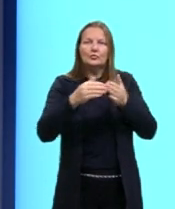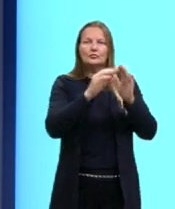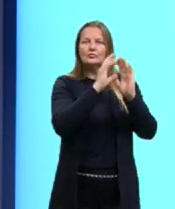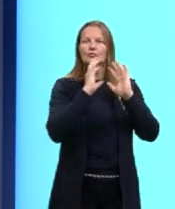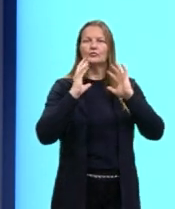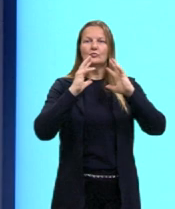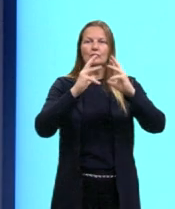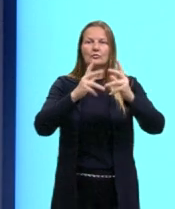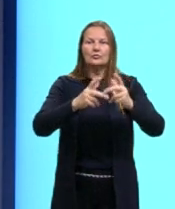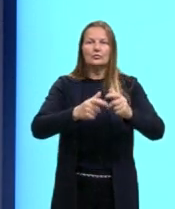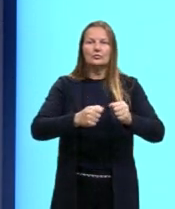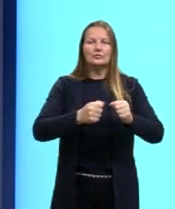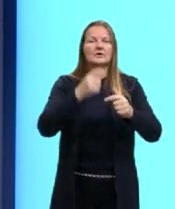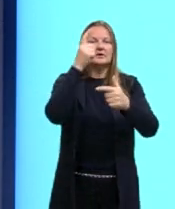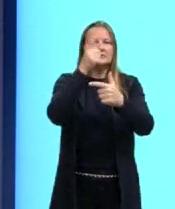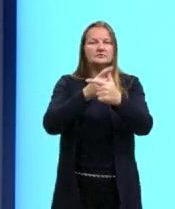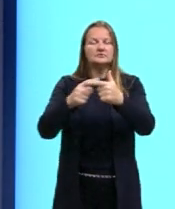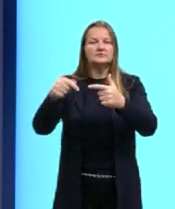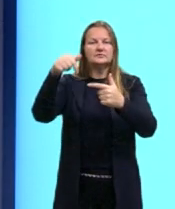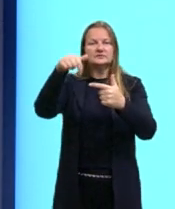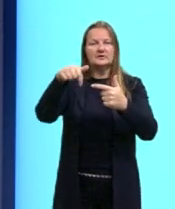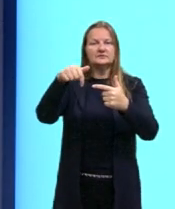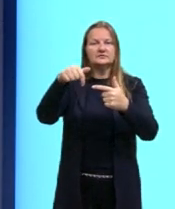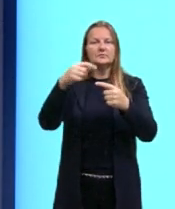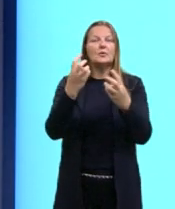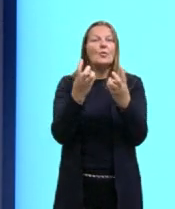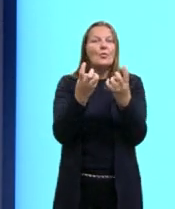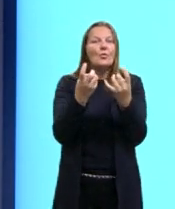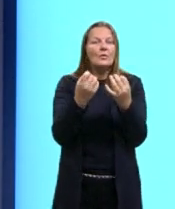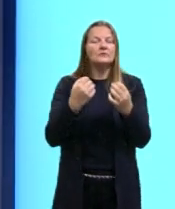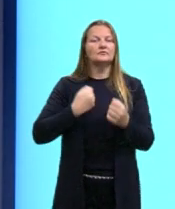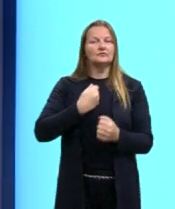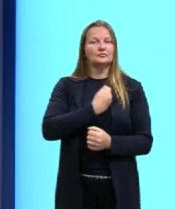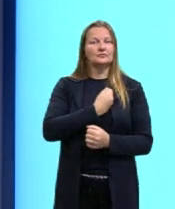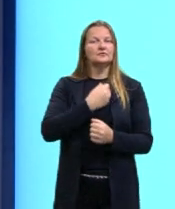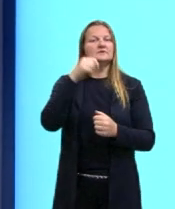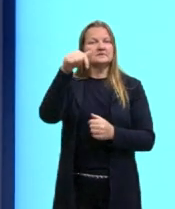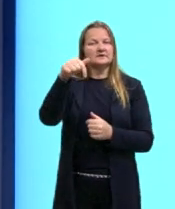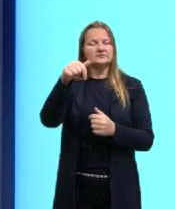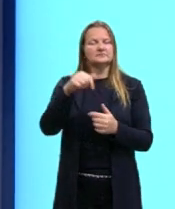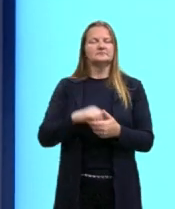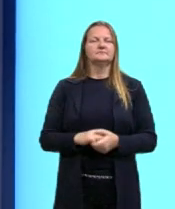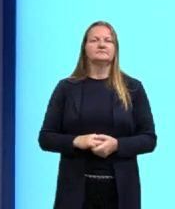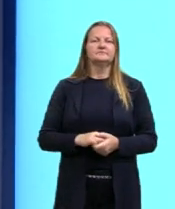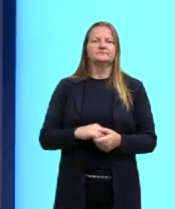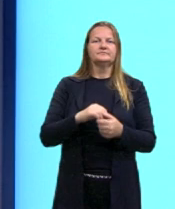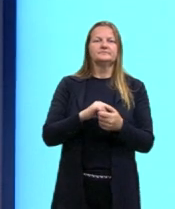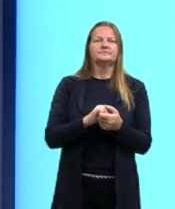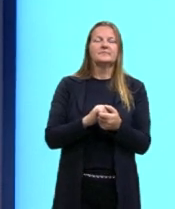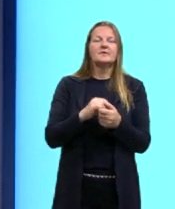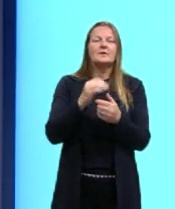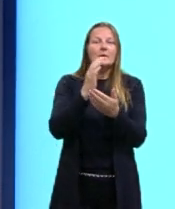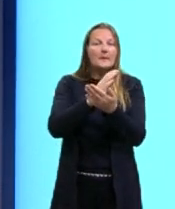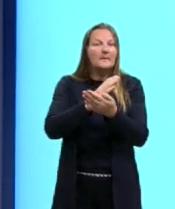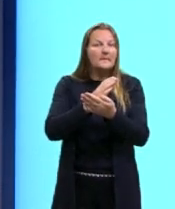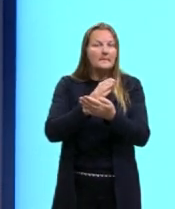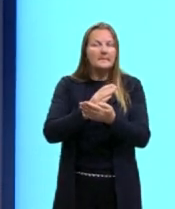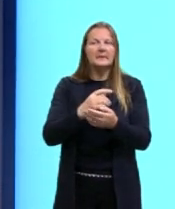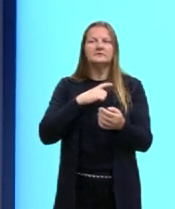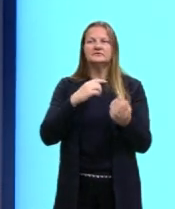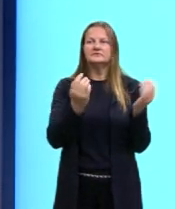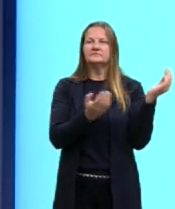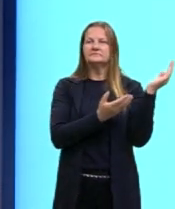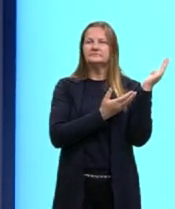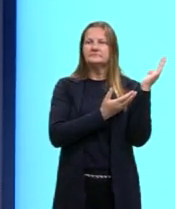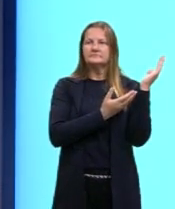eu vou somar e dividir por sete porque a quantidade de termos que eu somei a média Então nesse caso seria